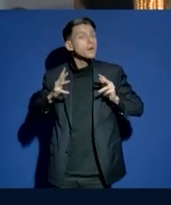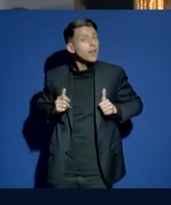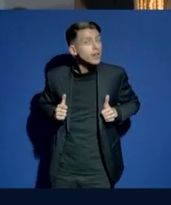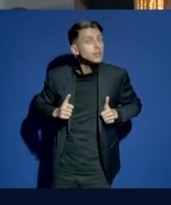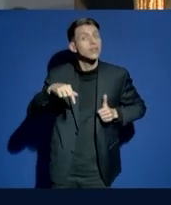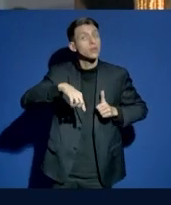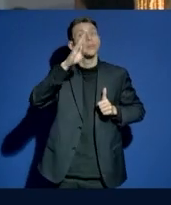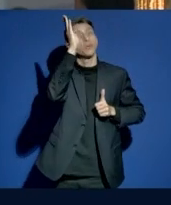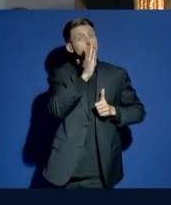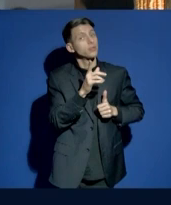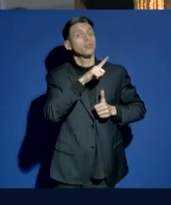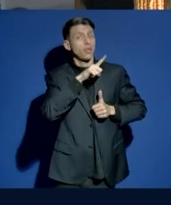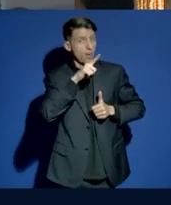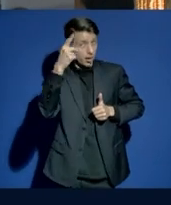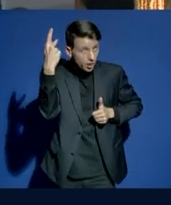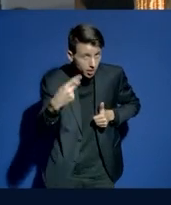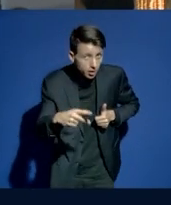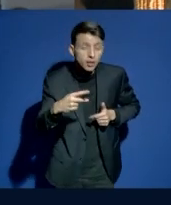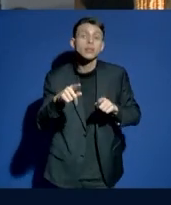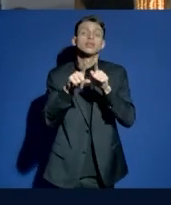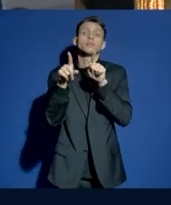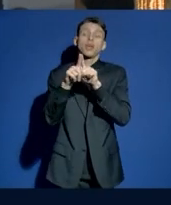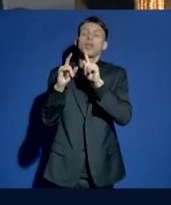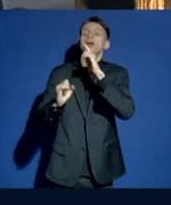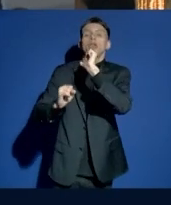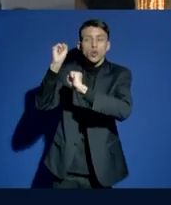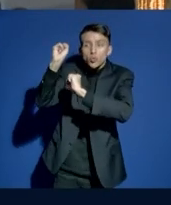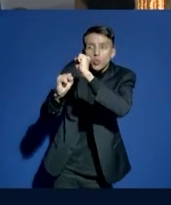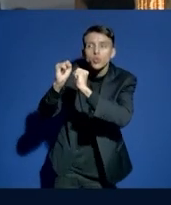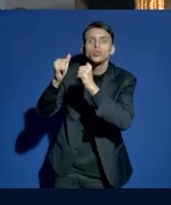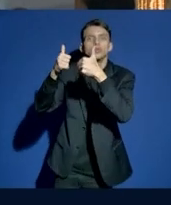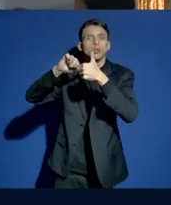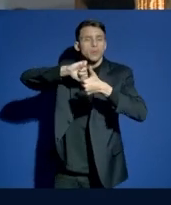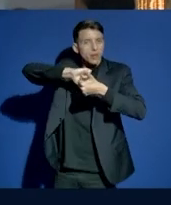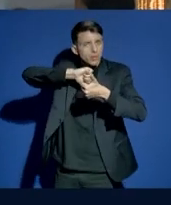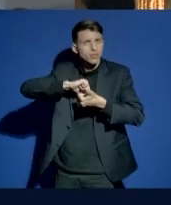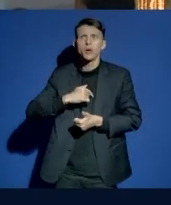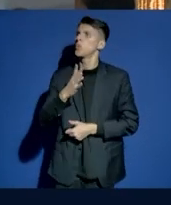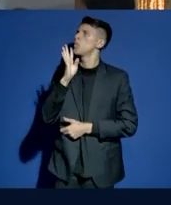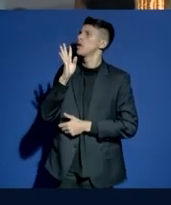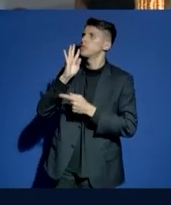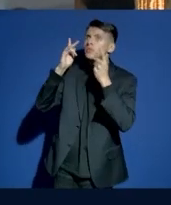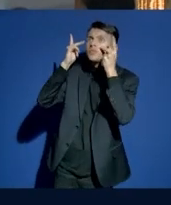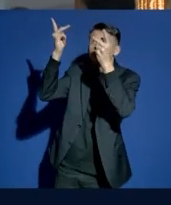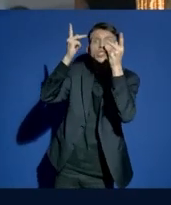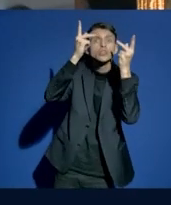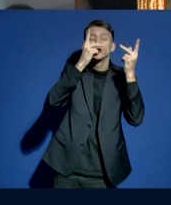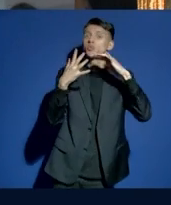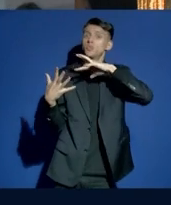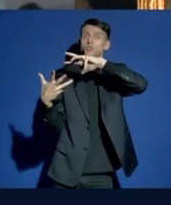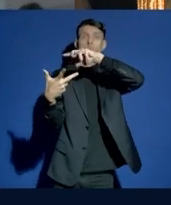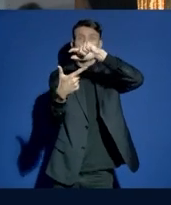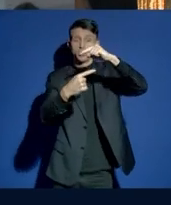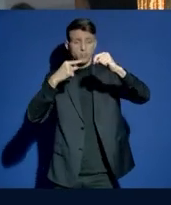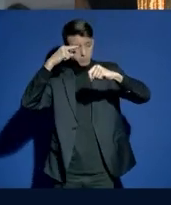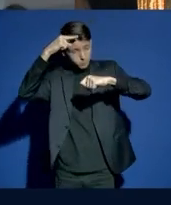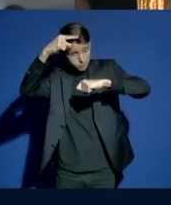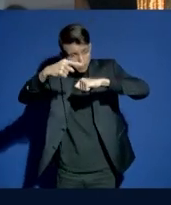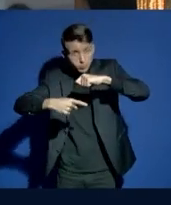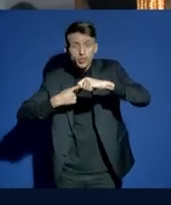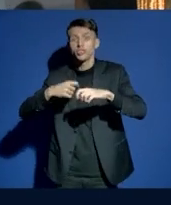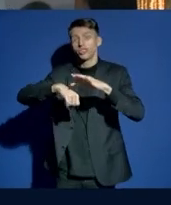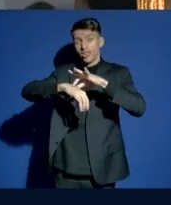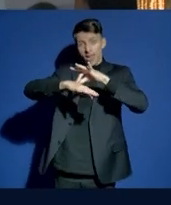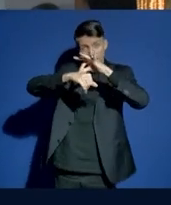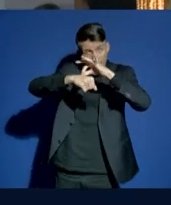tem, da pujança da indústria, e eu conheço indústrias em todo o mundo, né, de frigorífico, eu tenho certeza que